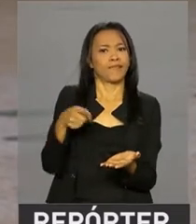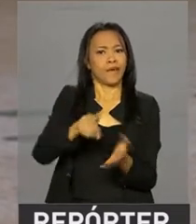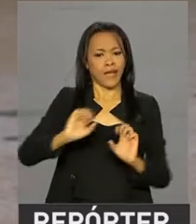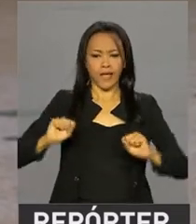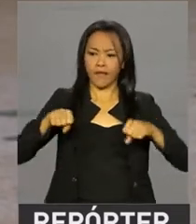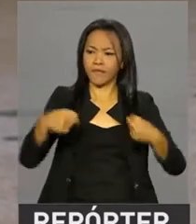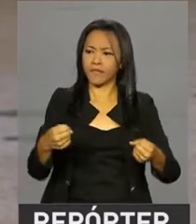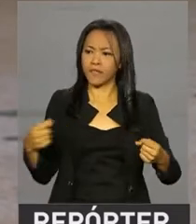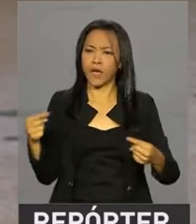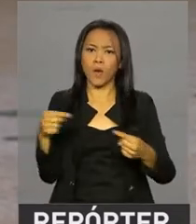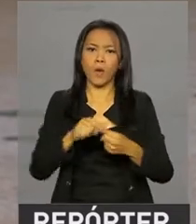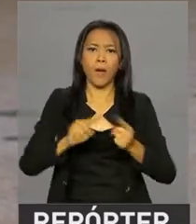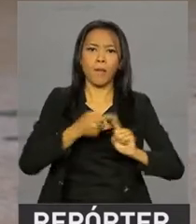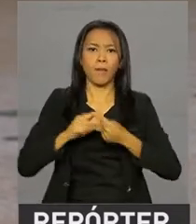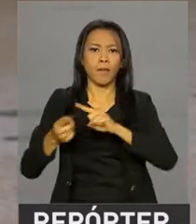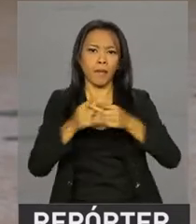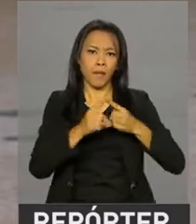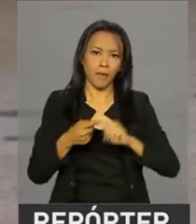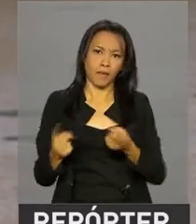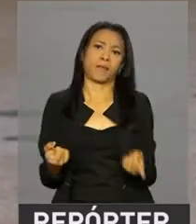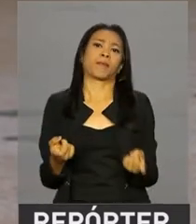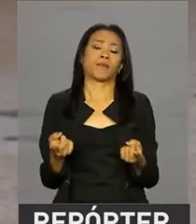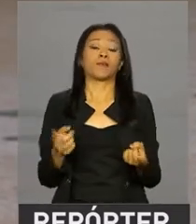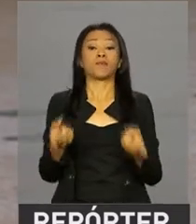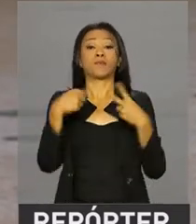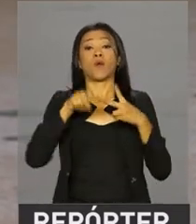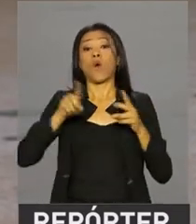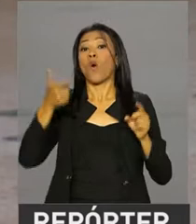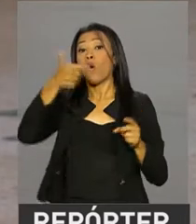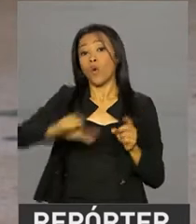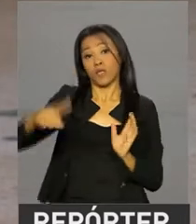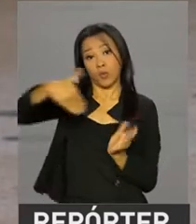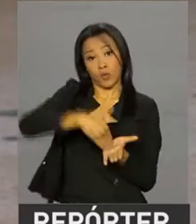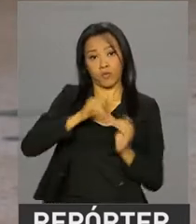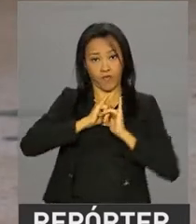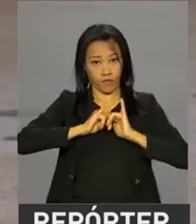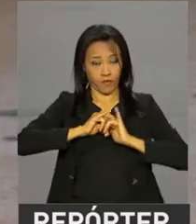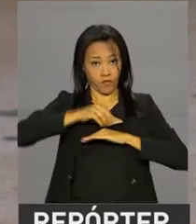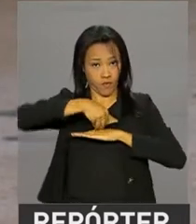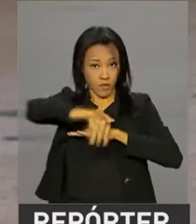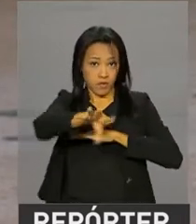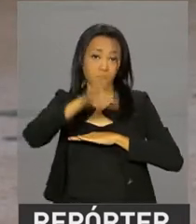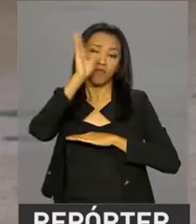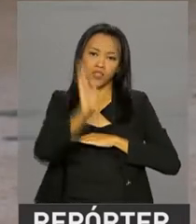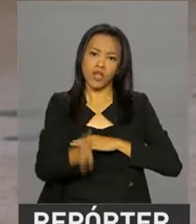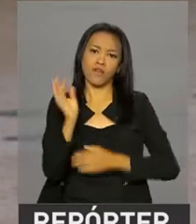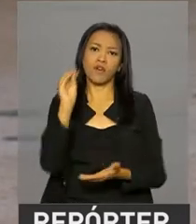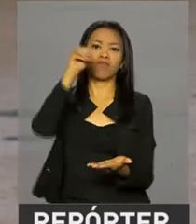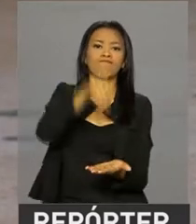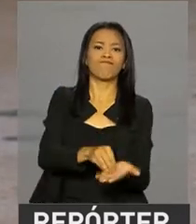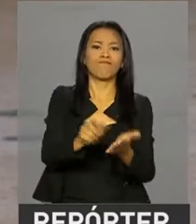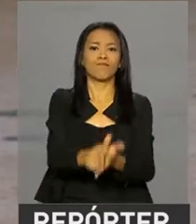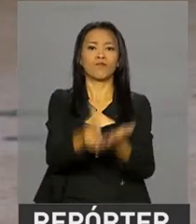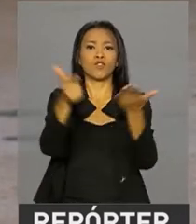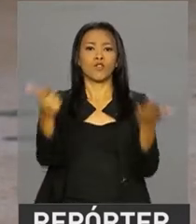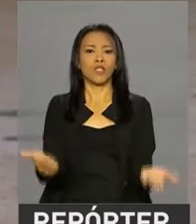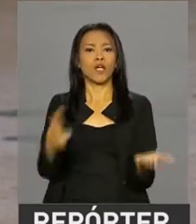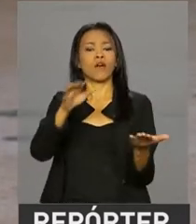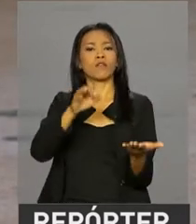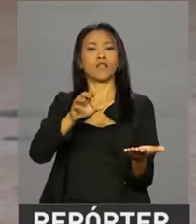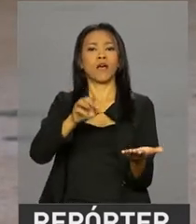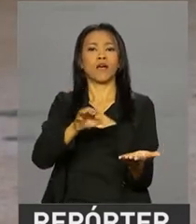as articulações políticas. Leandro, e aí uma última informação. Então, foi publicado no Diário Oficial da União